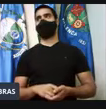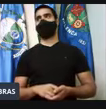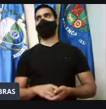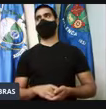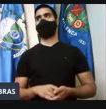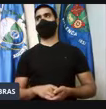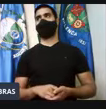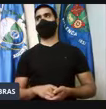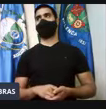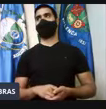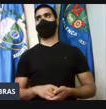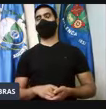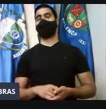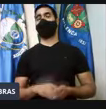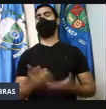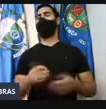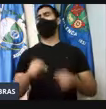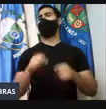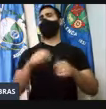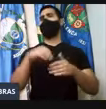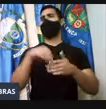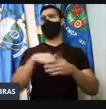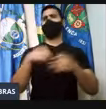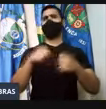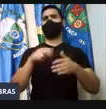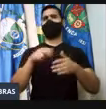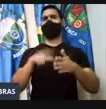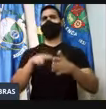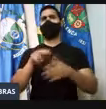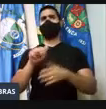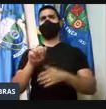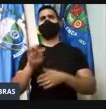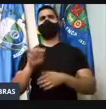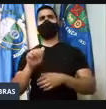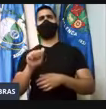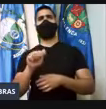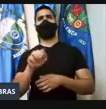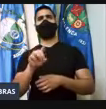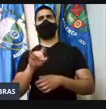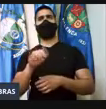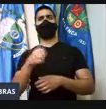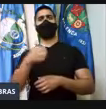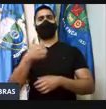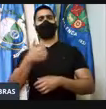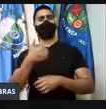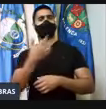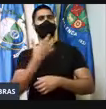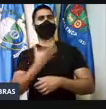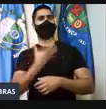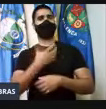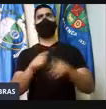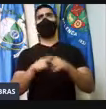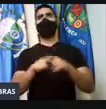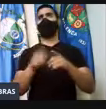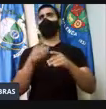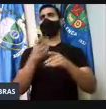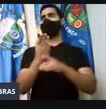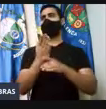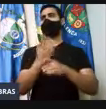colocar em votação a dispensa da leitura da ata da sessão ordinária do dia 1º/12 e aprovação da